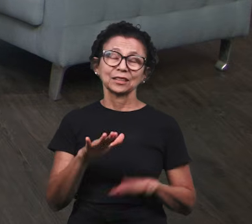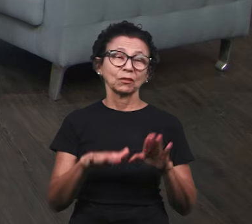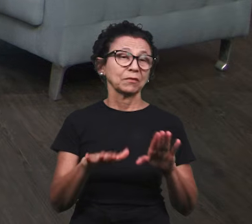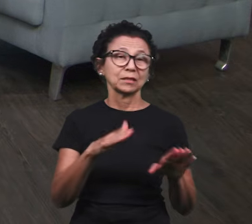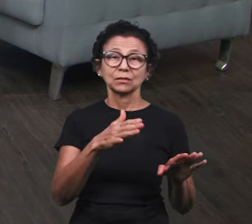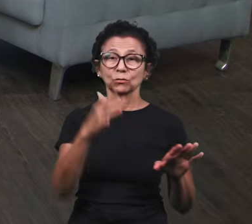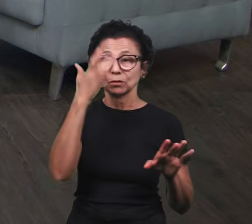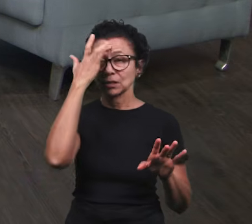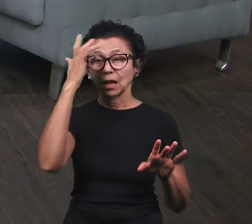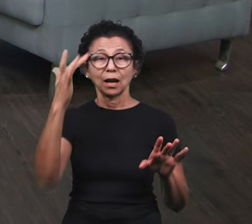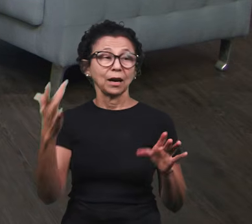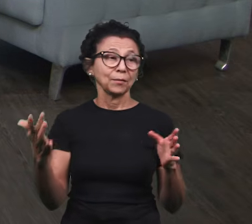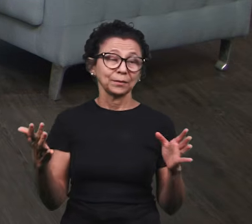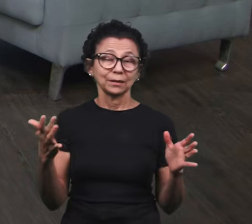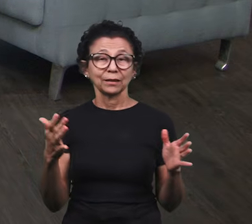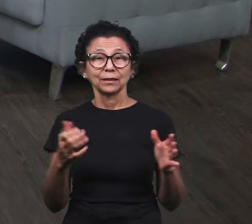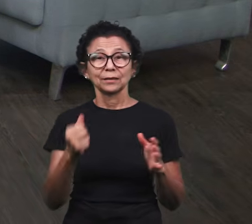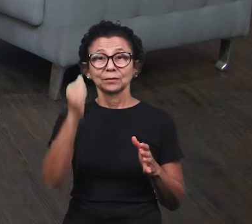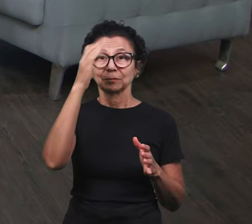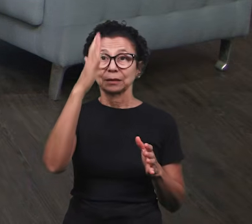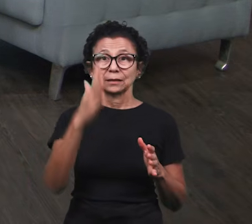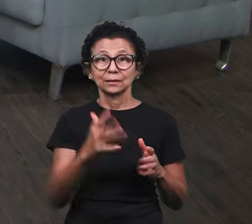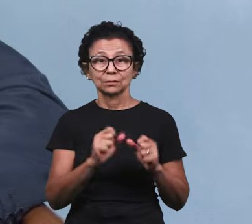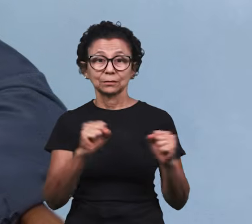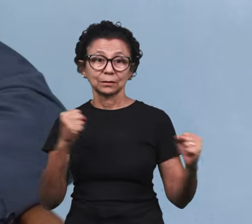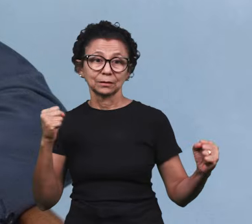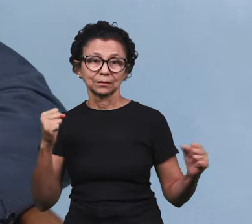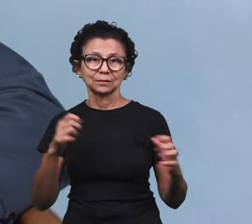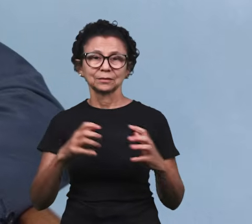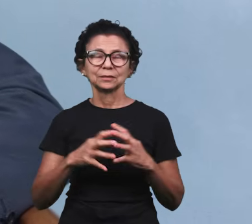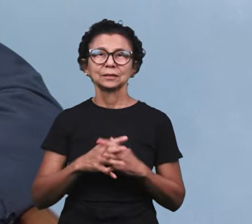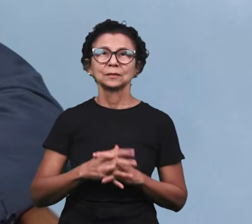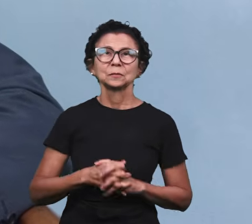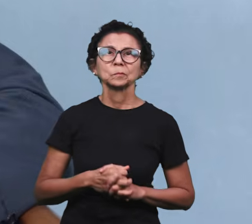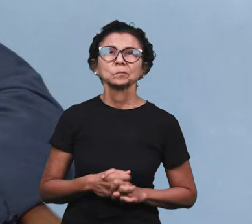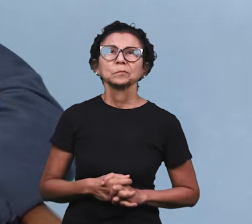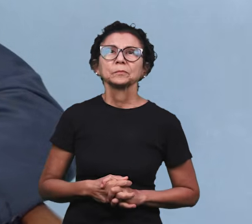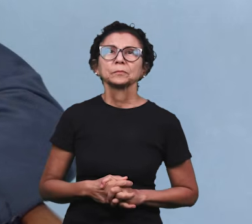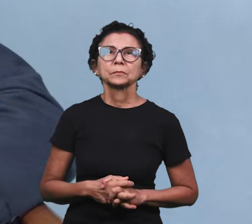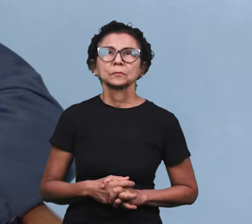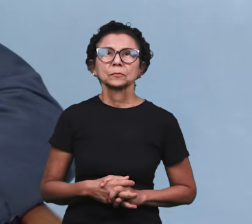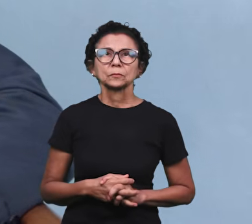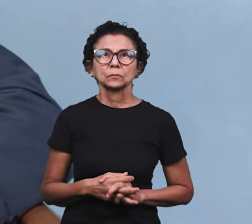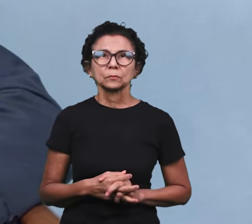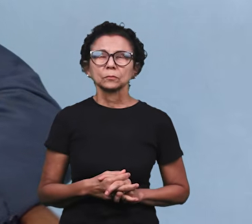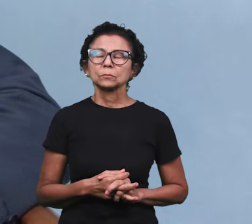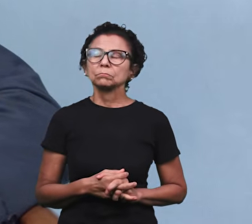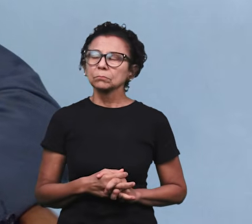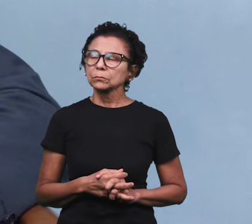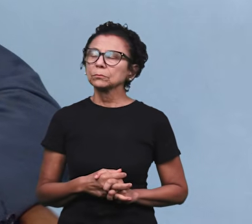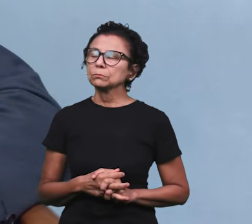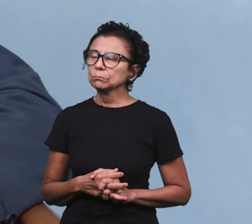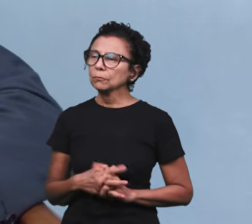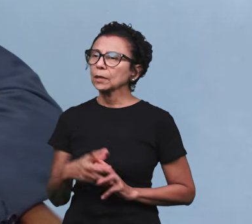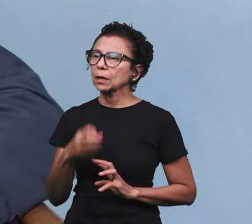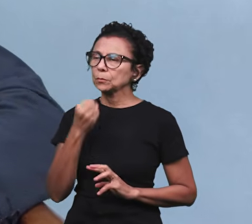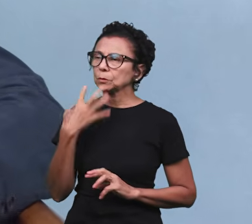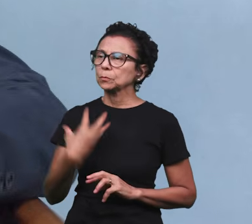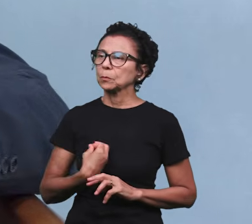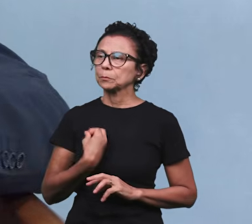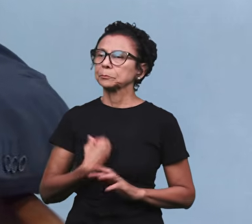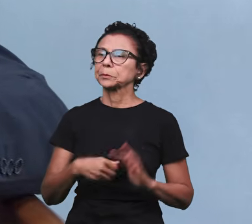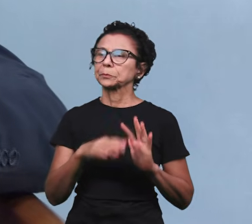falar o endereço certinho. Muito bom participar aqui mais uma vez. A gente está participando de alguns episódios e